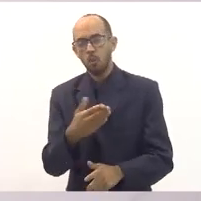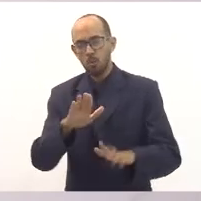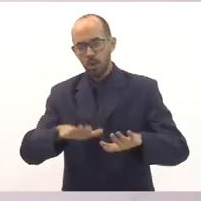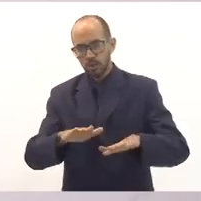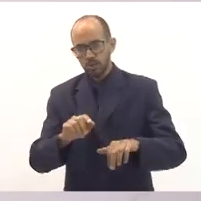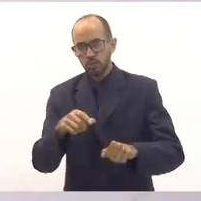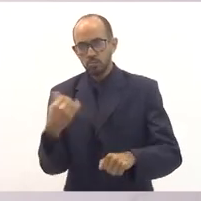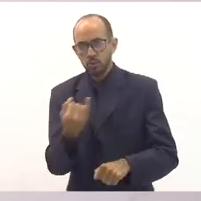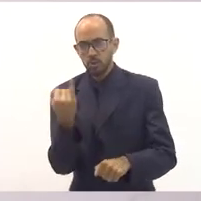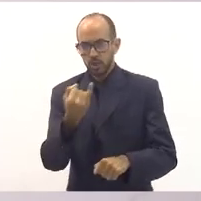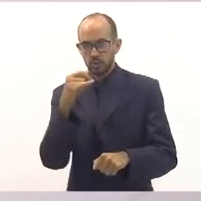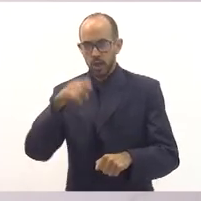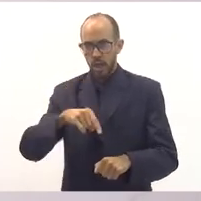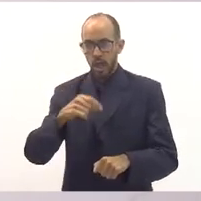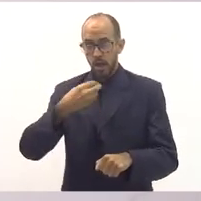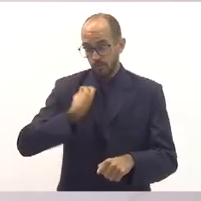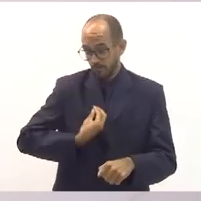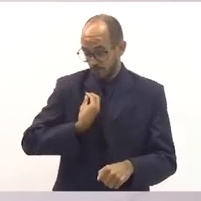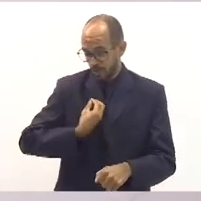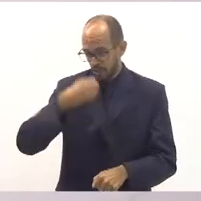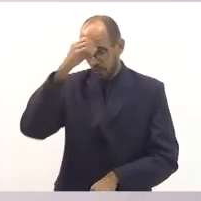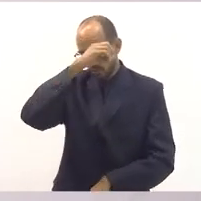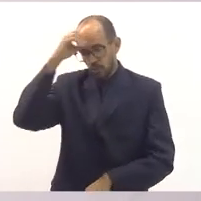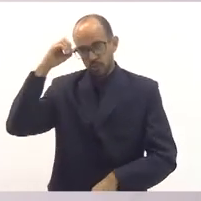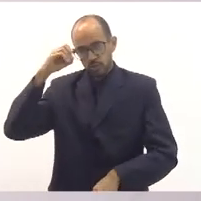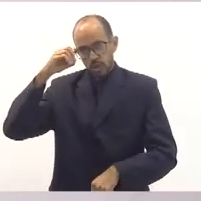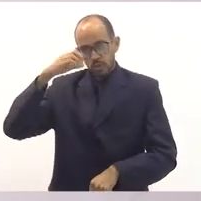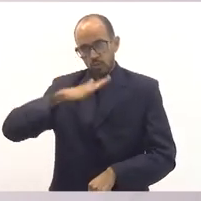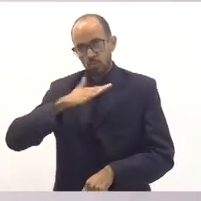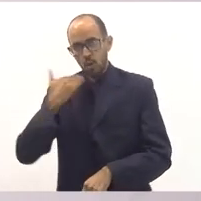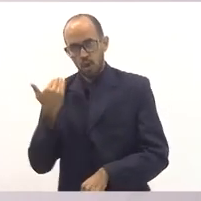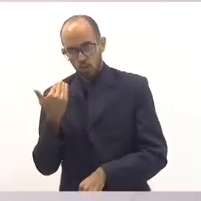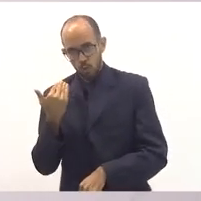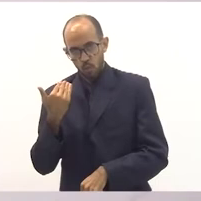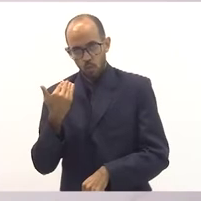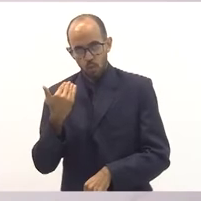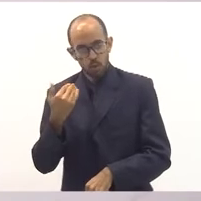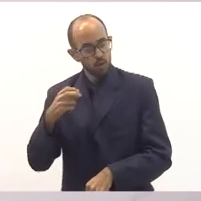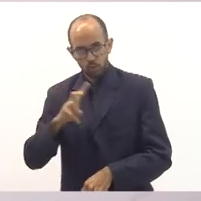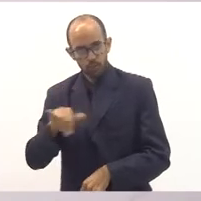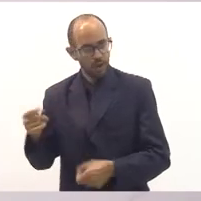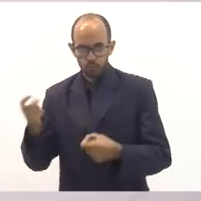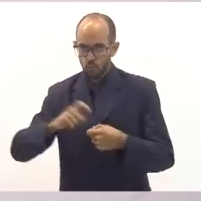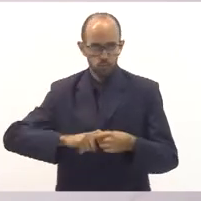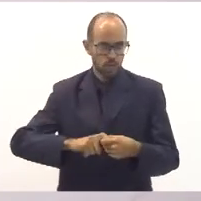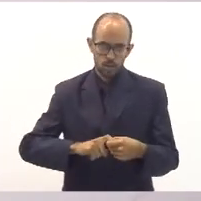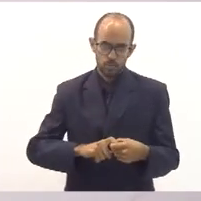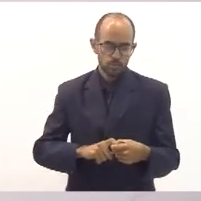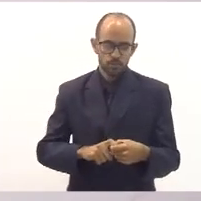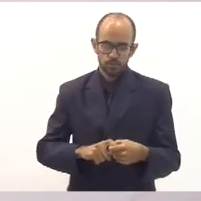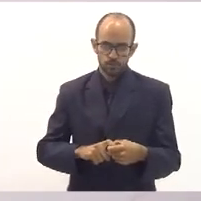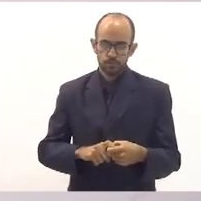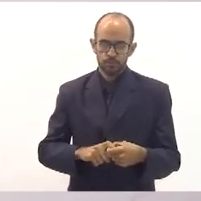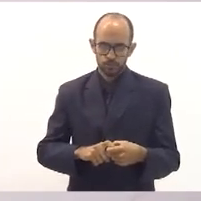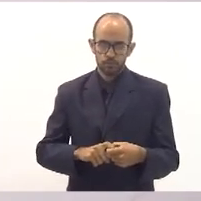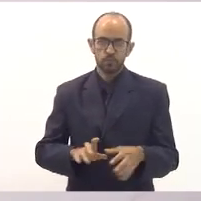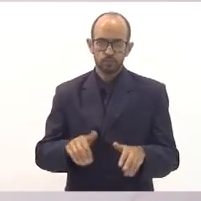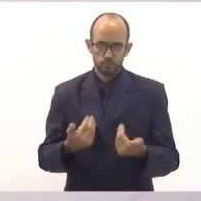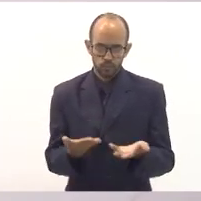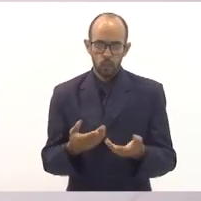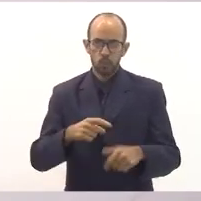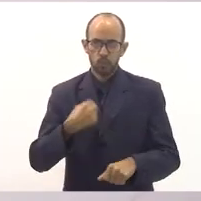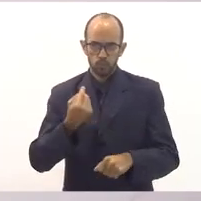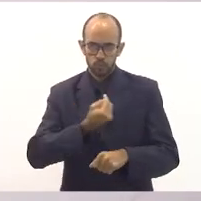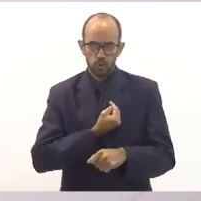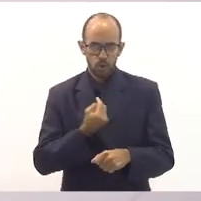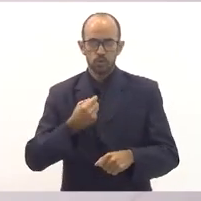do inocente que foi alvo de bala perdida não vai voltar então a